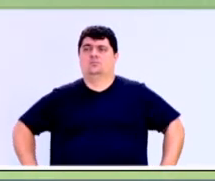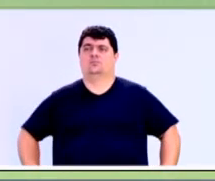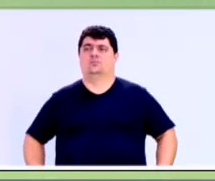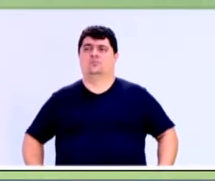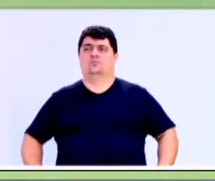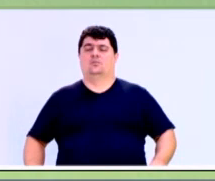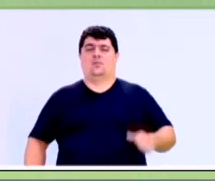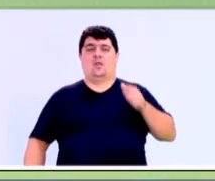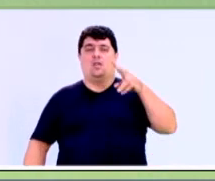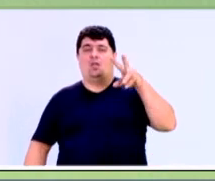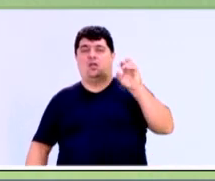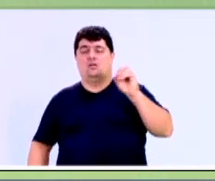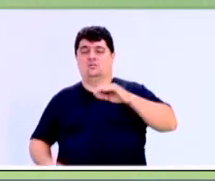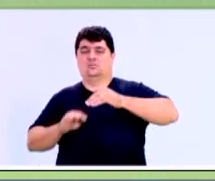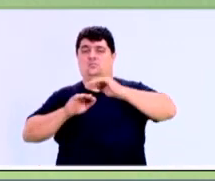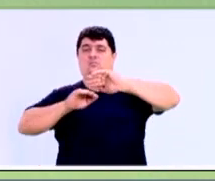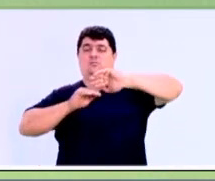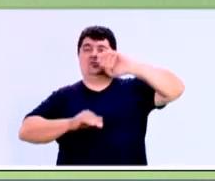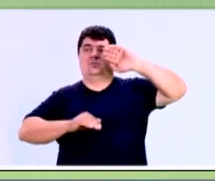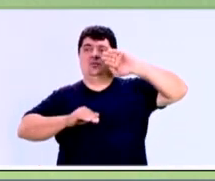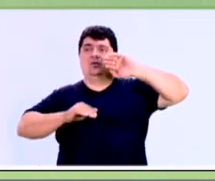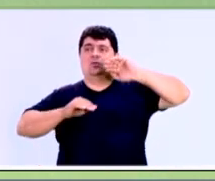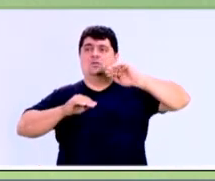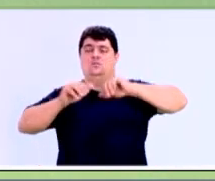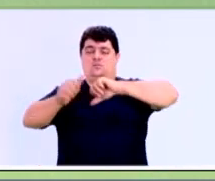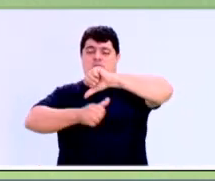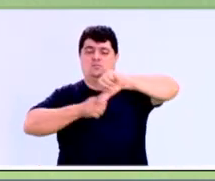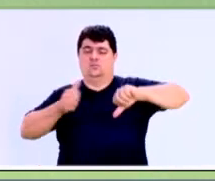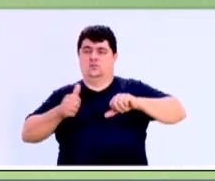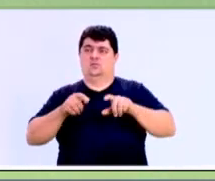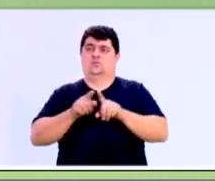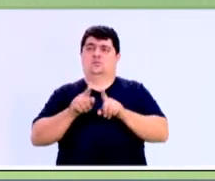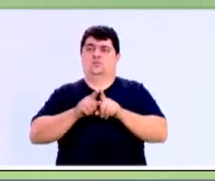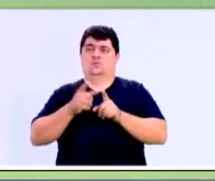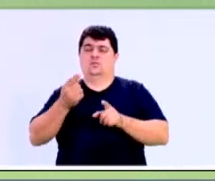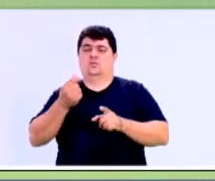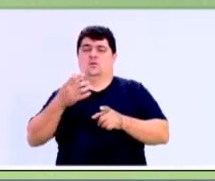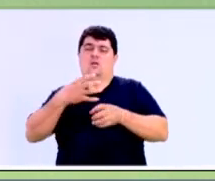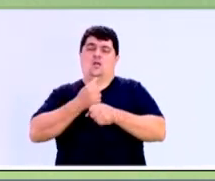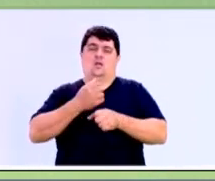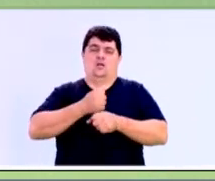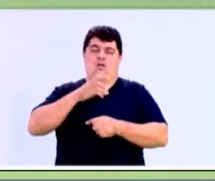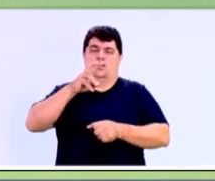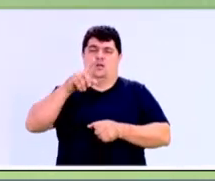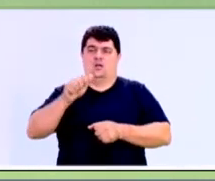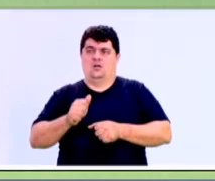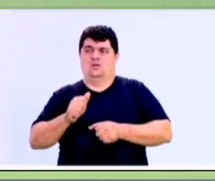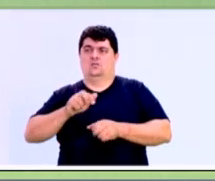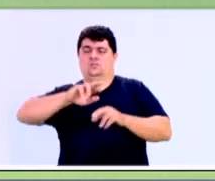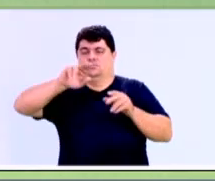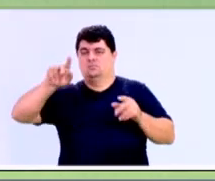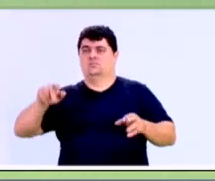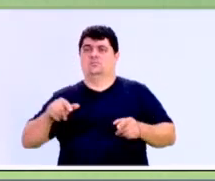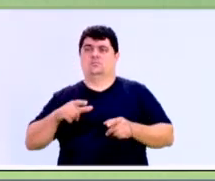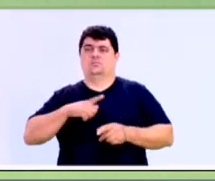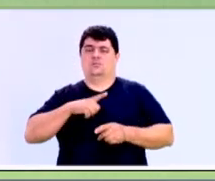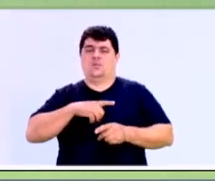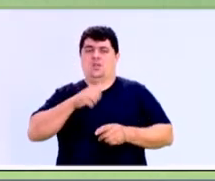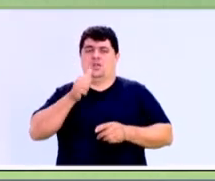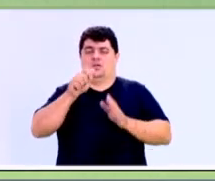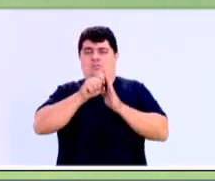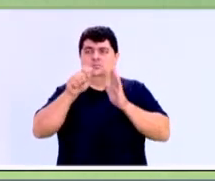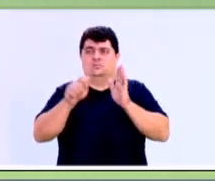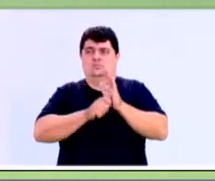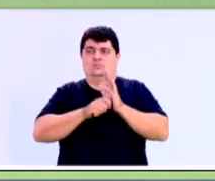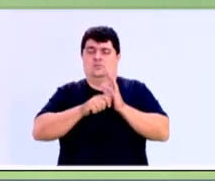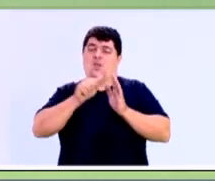olha, meu ativo circulante financeiro, que são caixas, equivalente de caixas e outros créditos, ok? Então esse aqui é meu ativo circulante